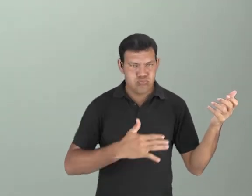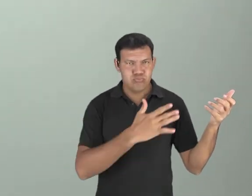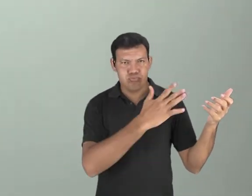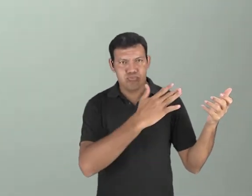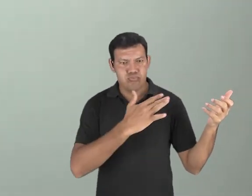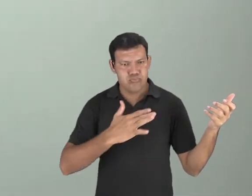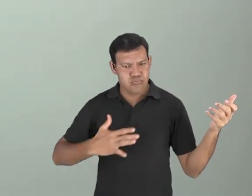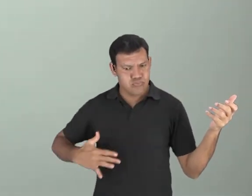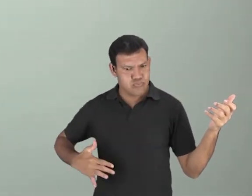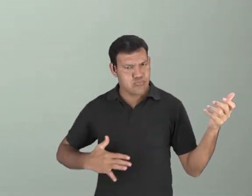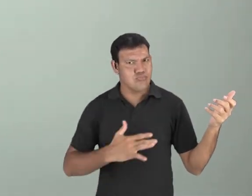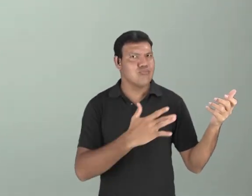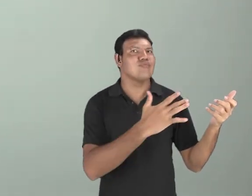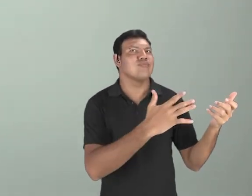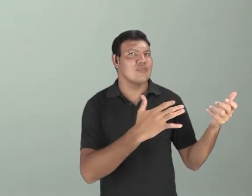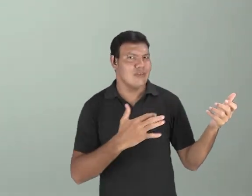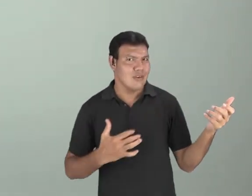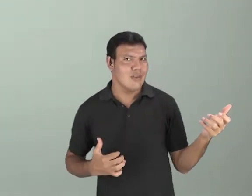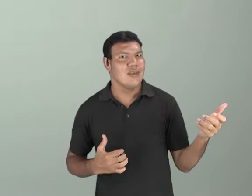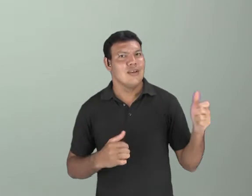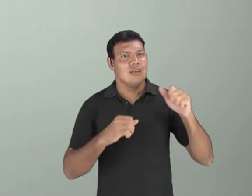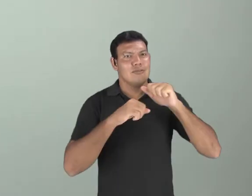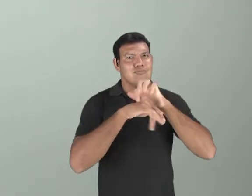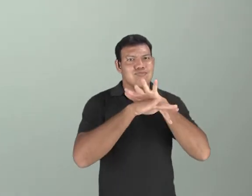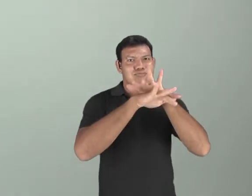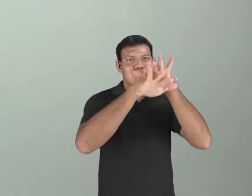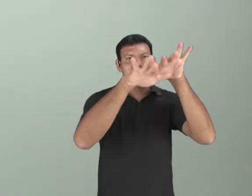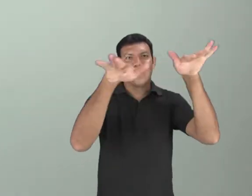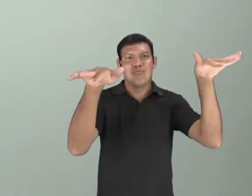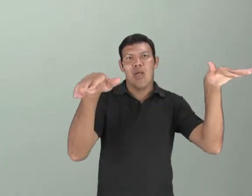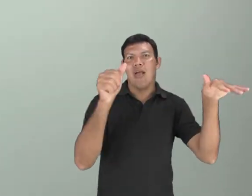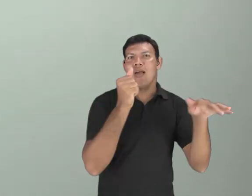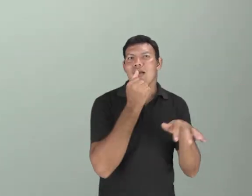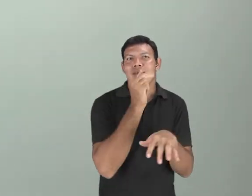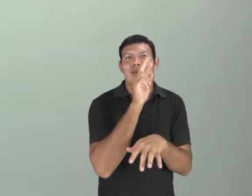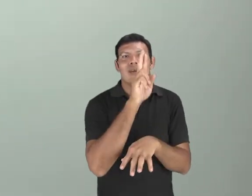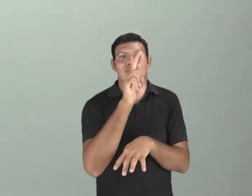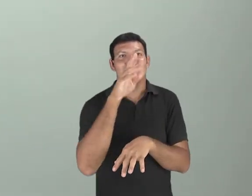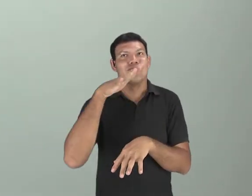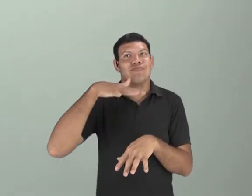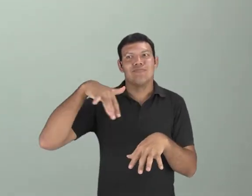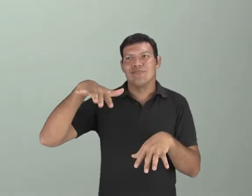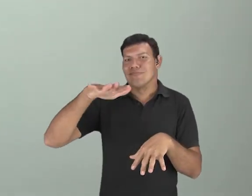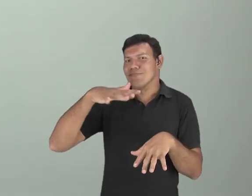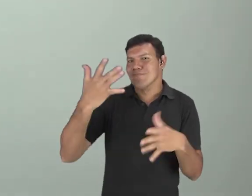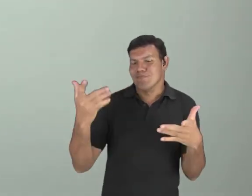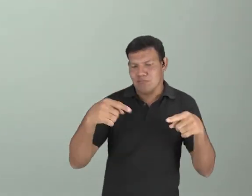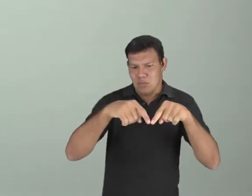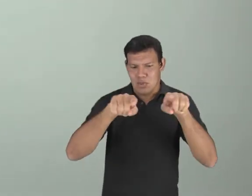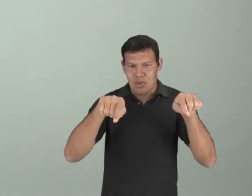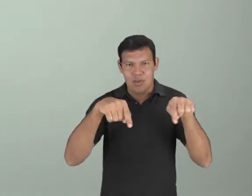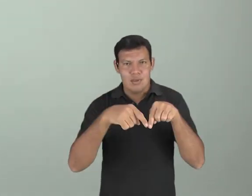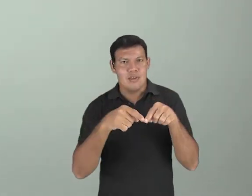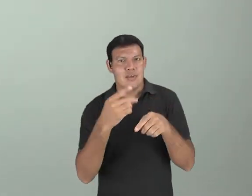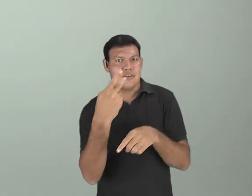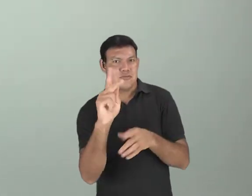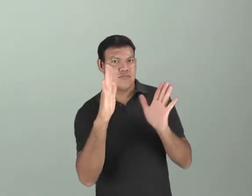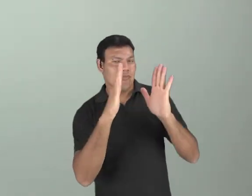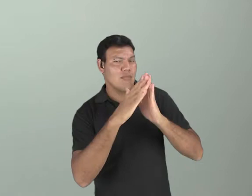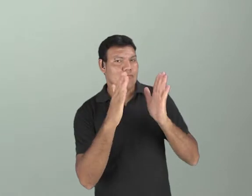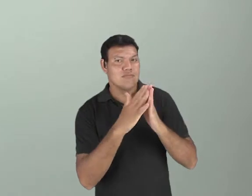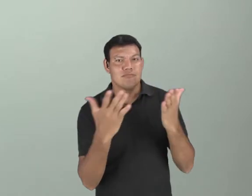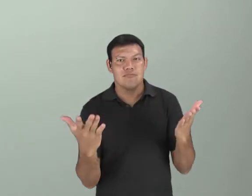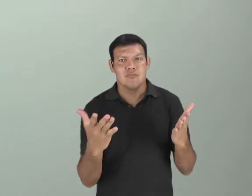uma onda sonora que vai se propagar onde tem ar. Aqui, por exemplo, no nosso estúdio, na sua casa.